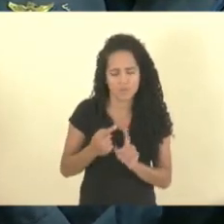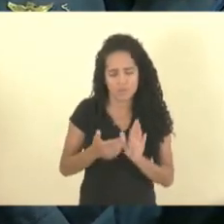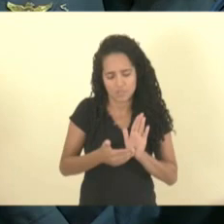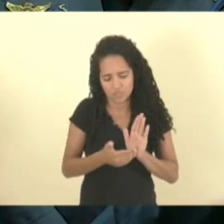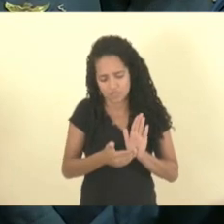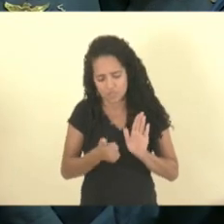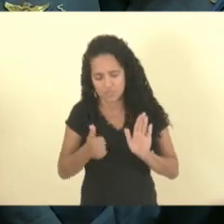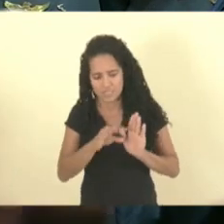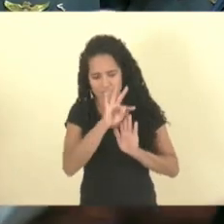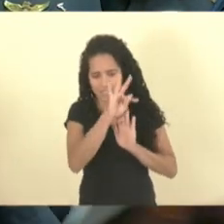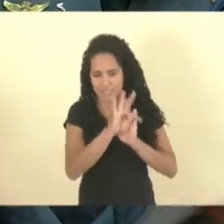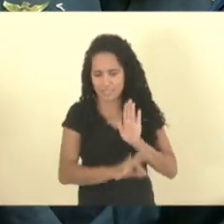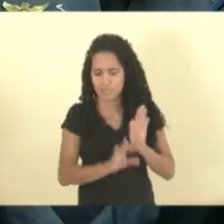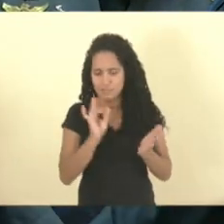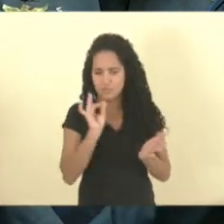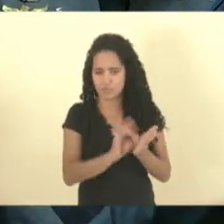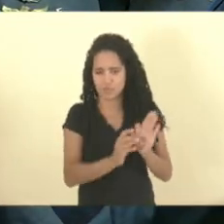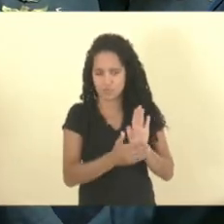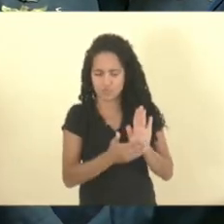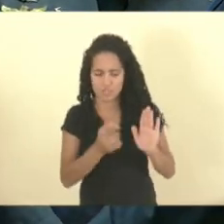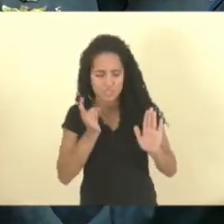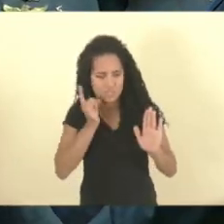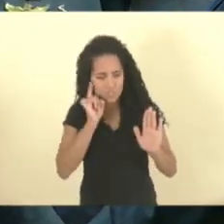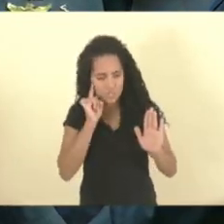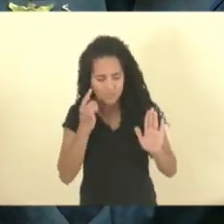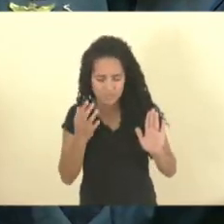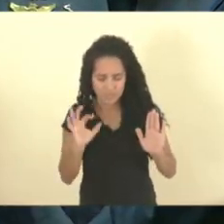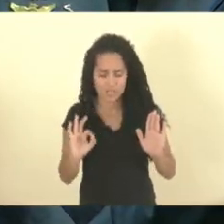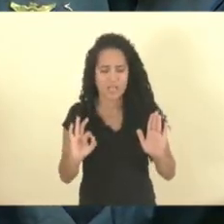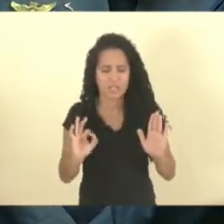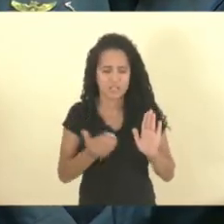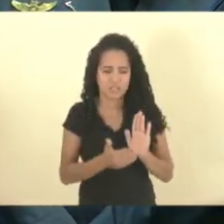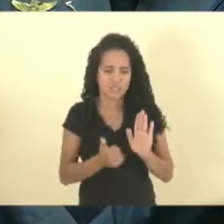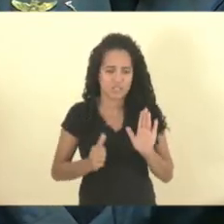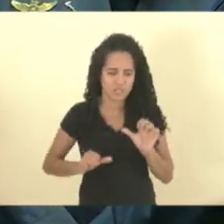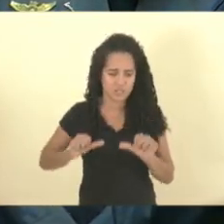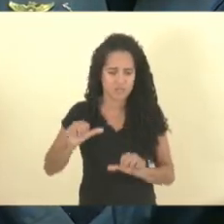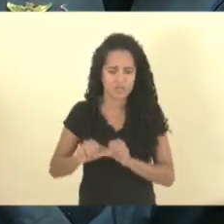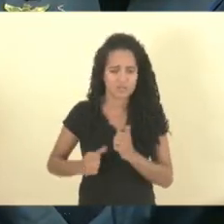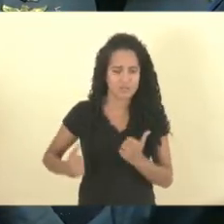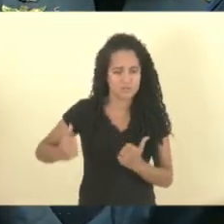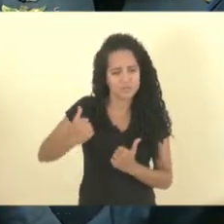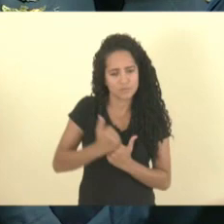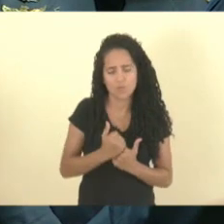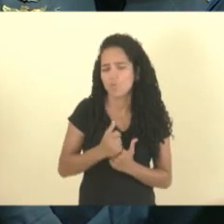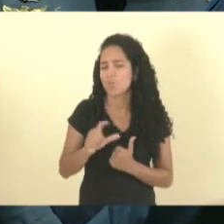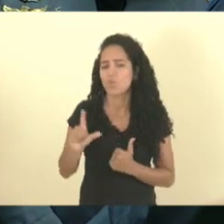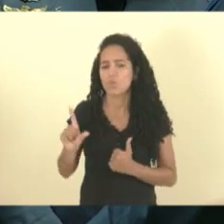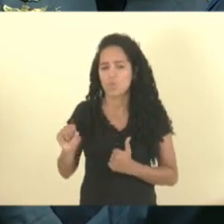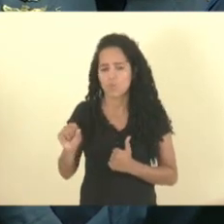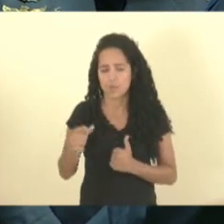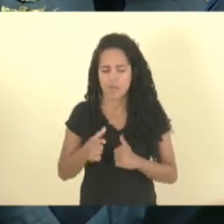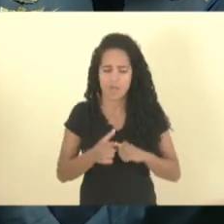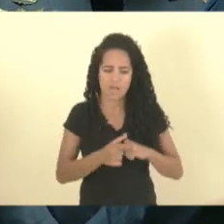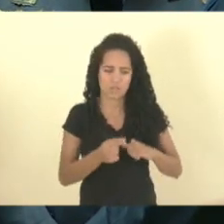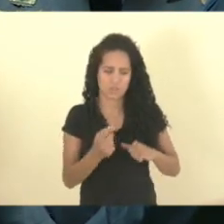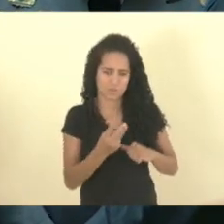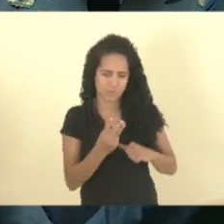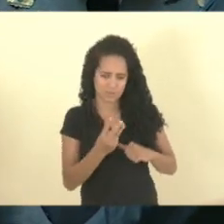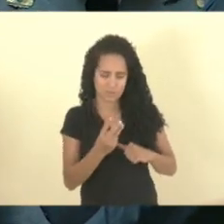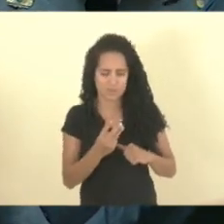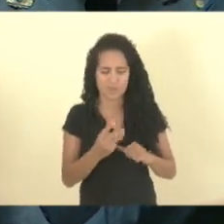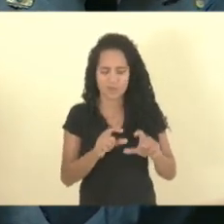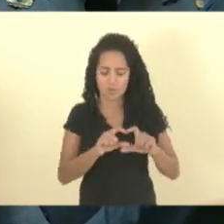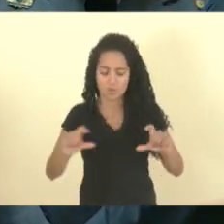o texto referente a 10 dias úteis para a aferição e ele colocou o seguinte: artigo 3º